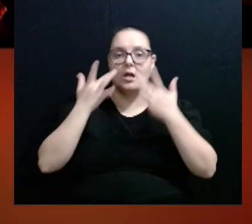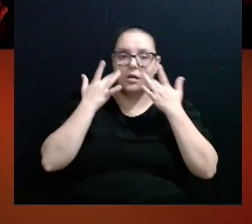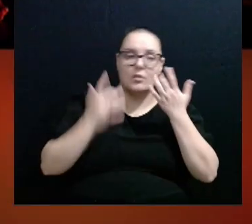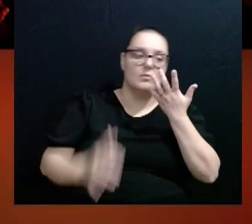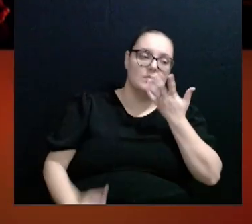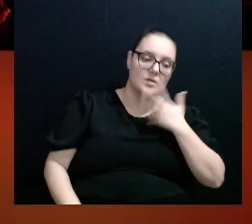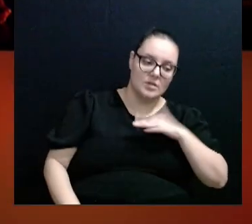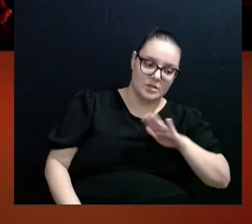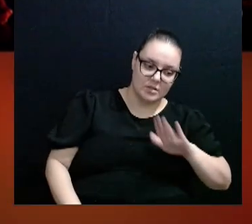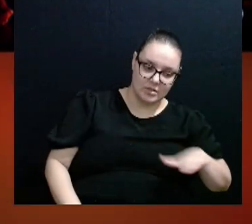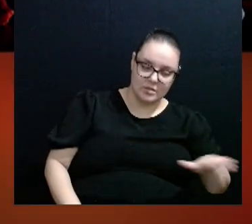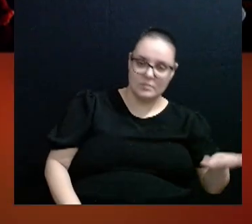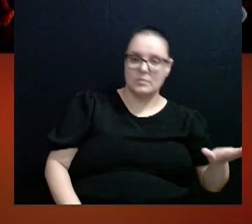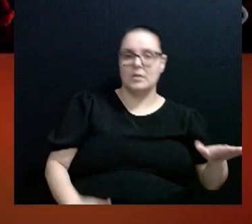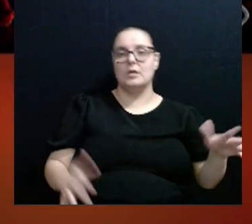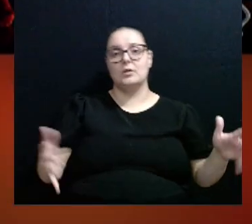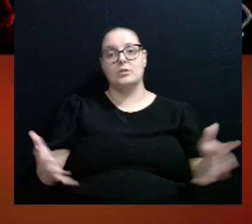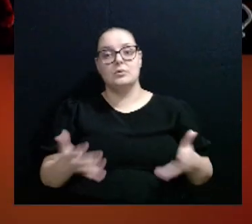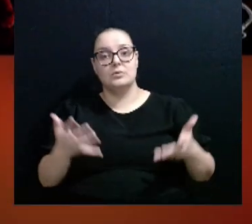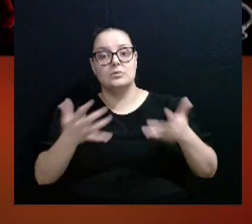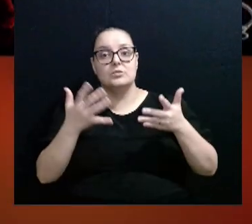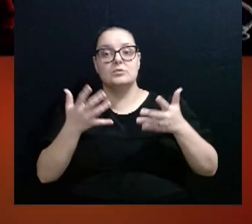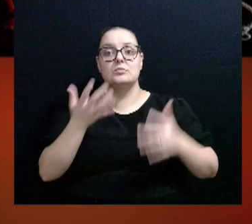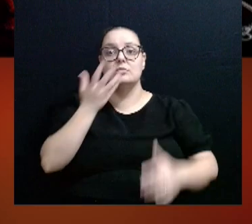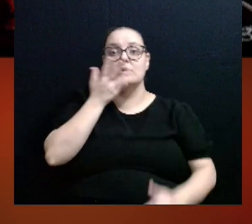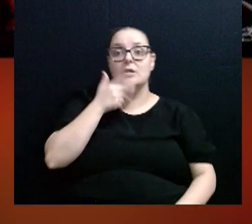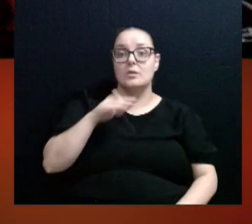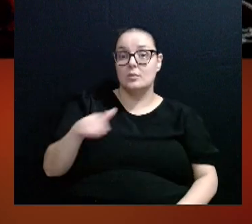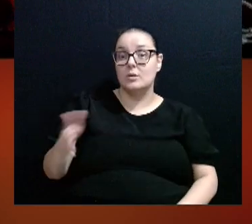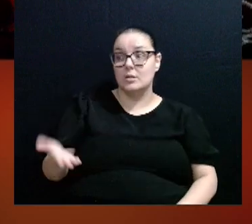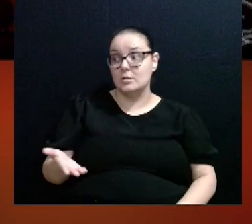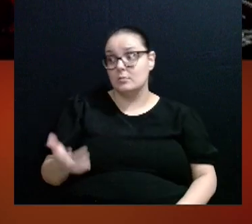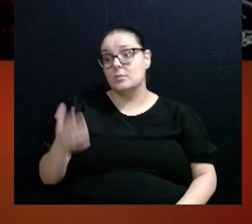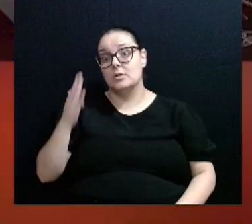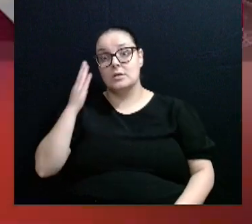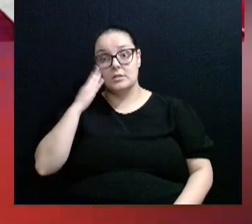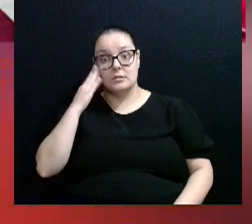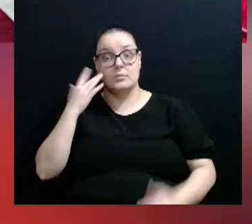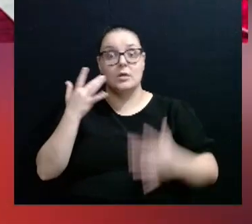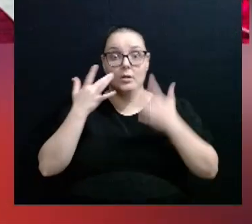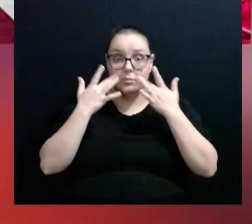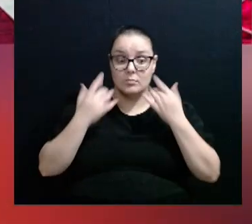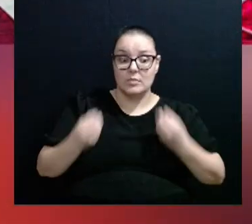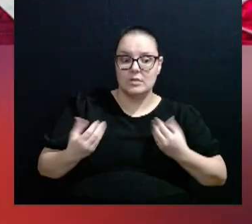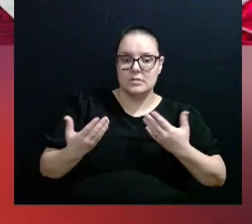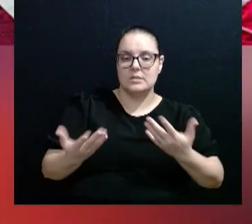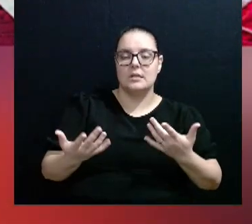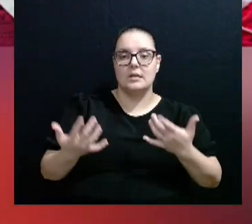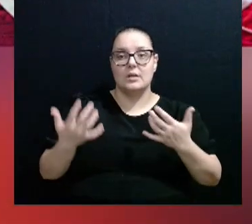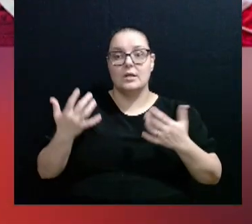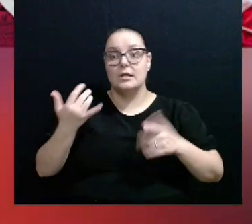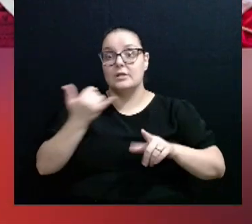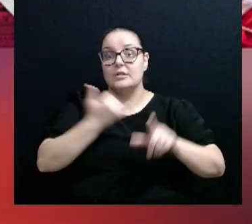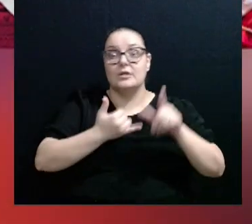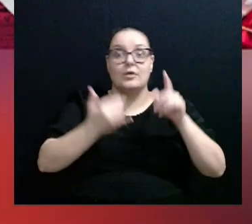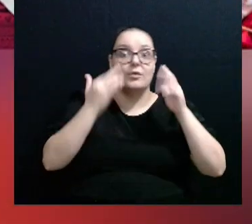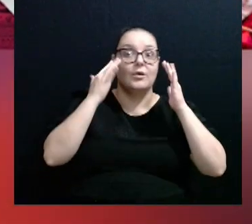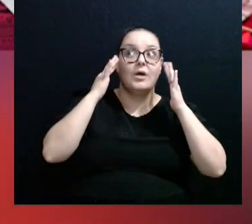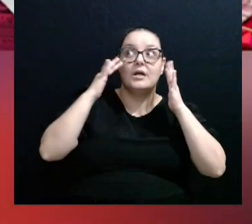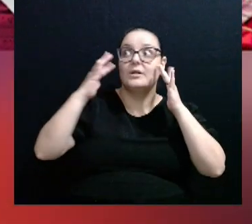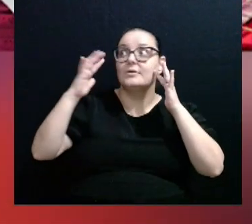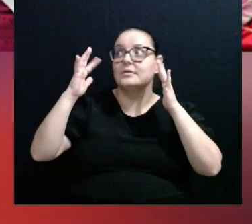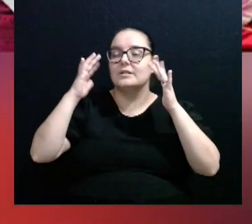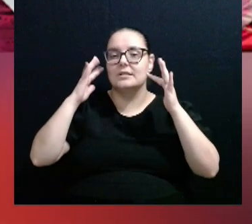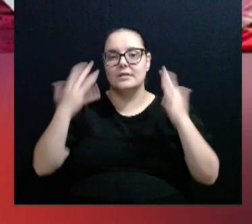aí estimular as crianças, porque a gente sabe que o teatro ele traz essa questão da imaginação, né? Ele é